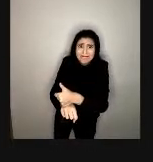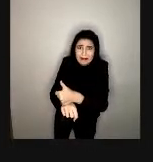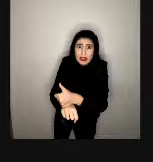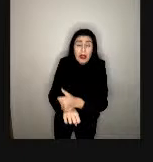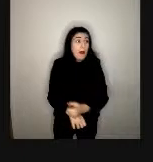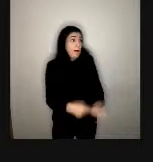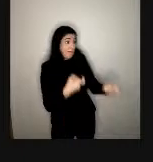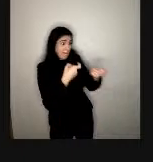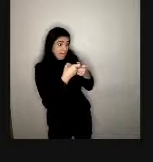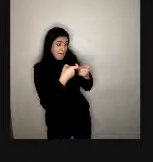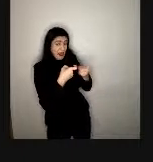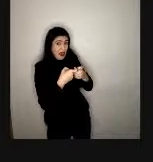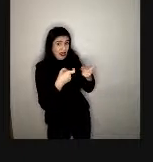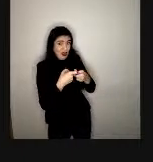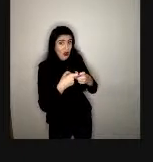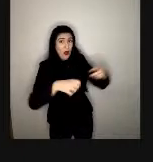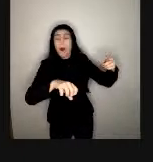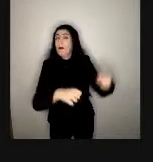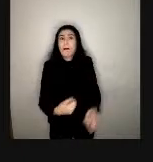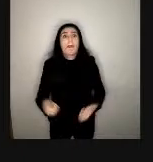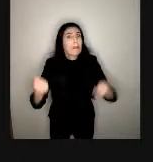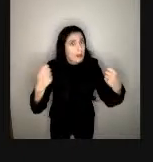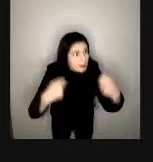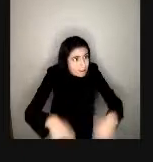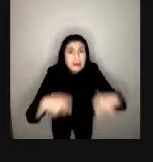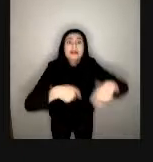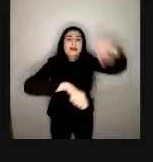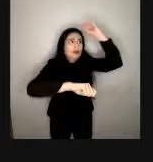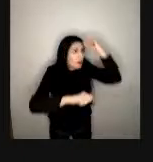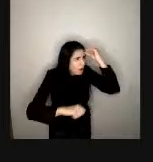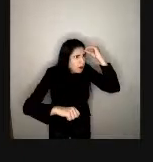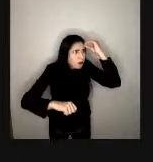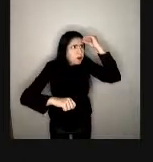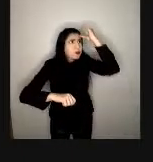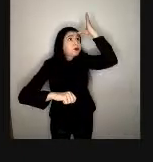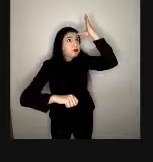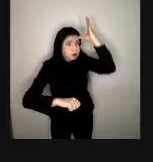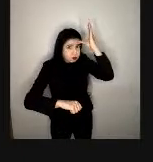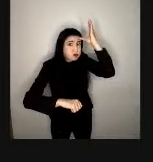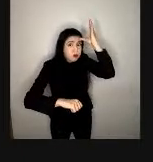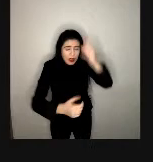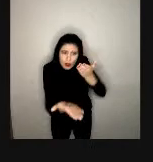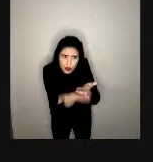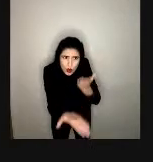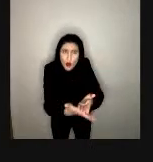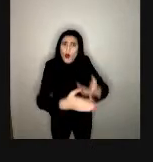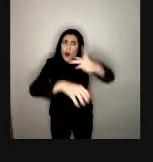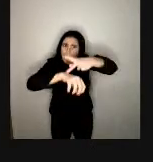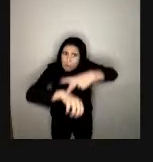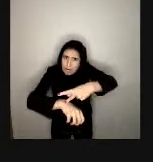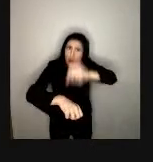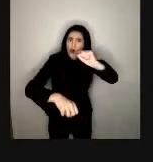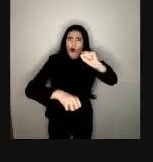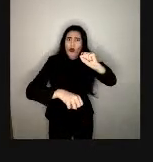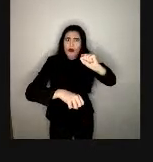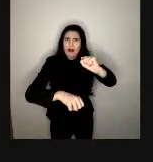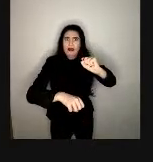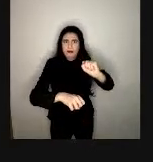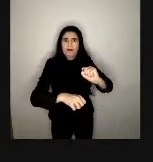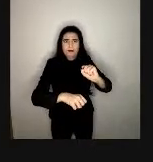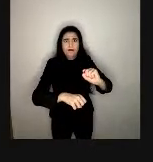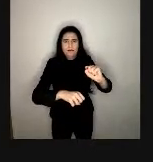não tenham que se especializar, que ter todo o conhecimento técnico e científico, mas se eles não tratarem